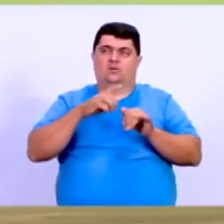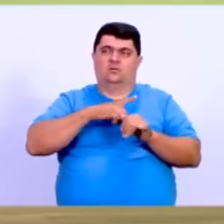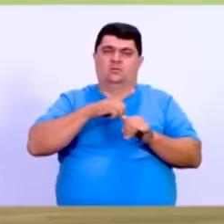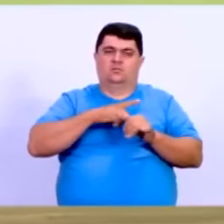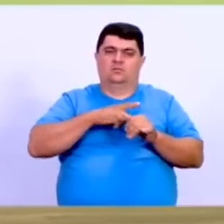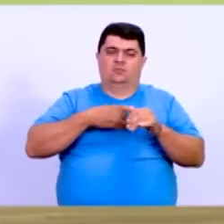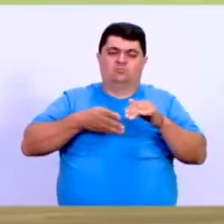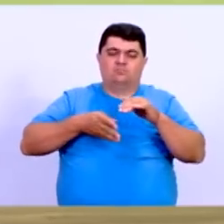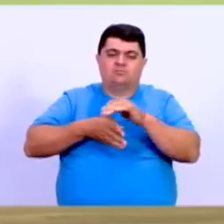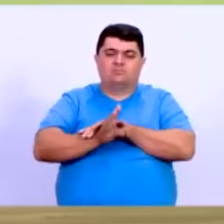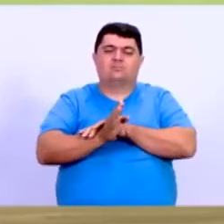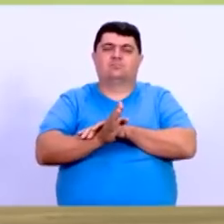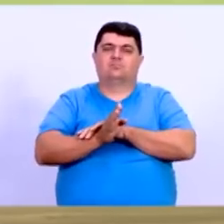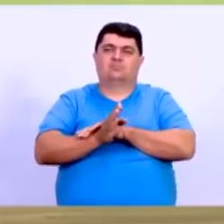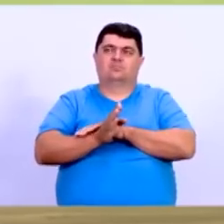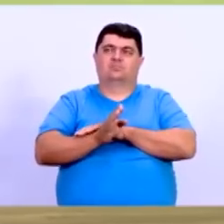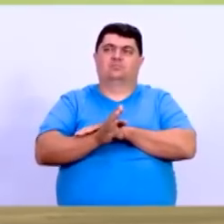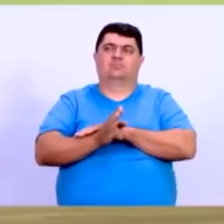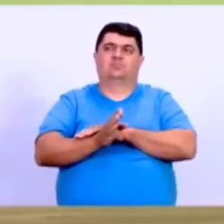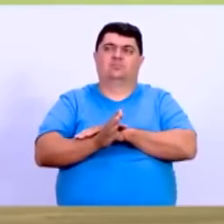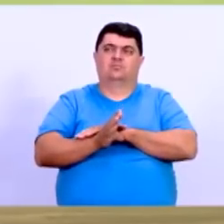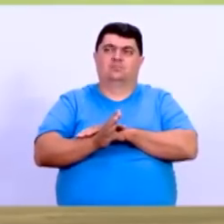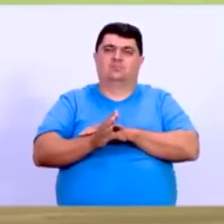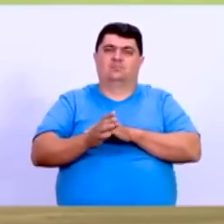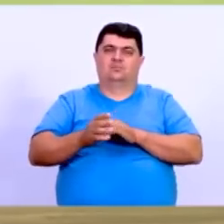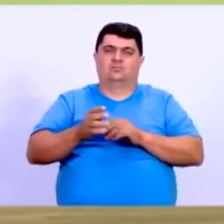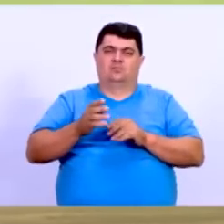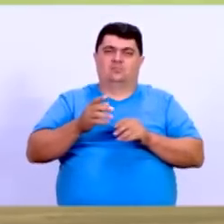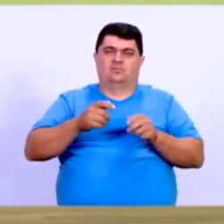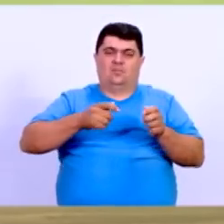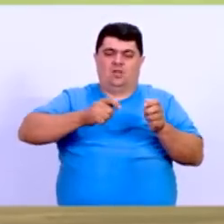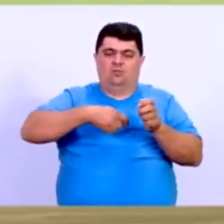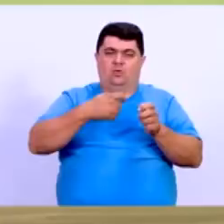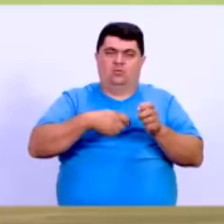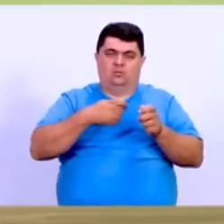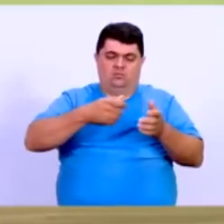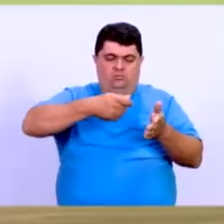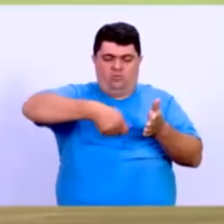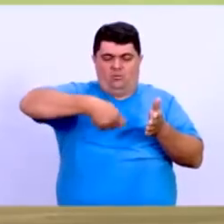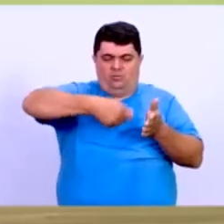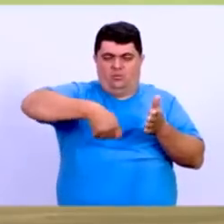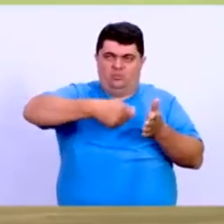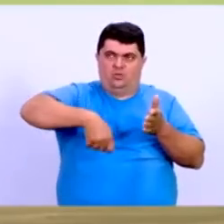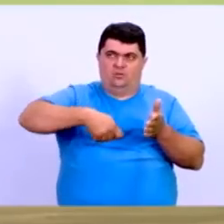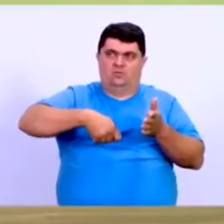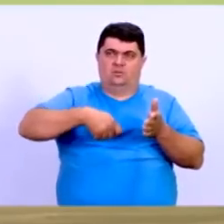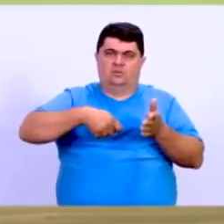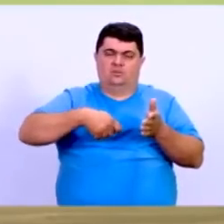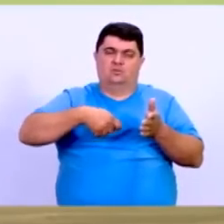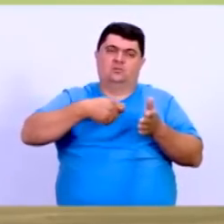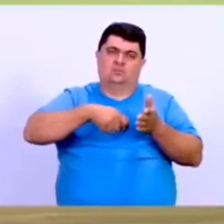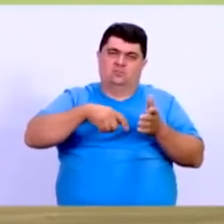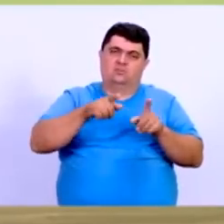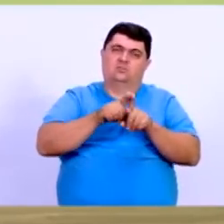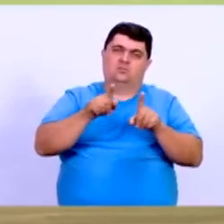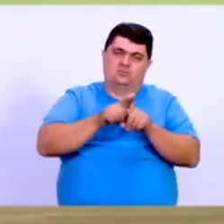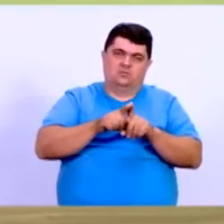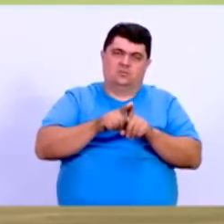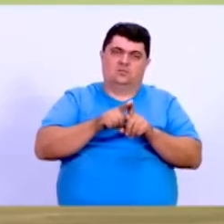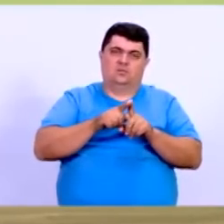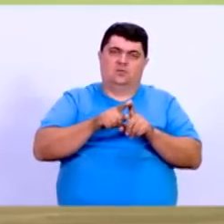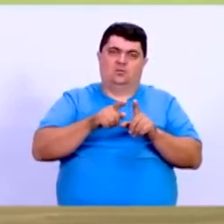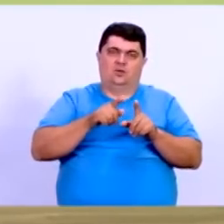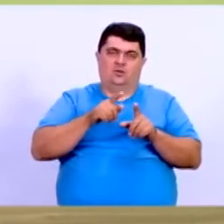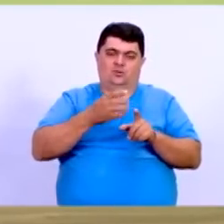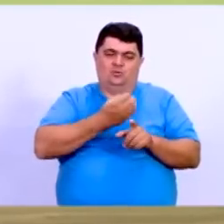supermercado e a caixa vai lá e passa o produto num leitor, aquele leitor lá é um dispositivo que está sendo